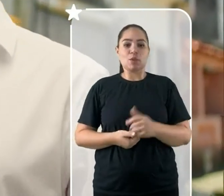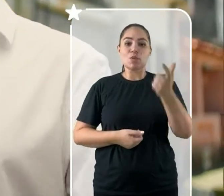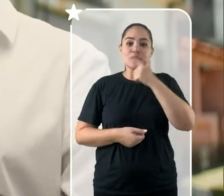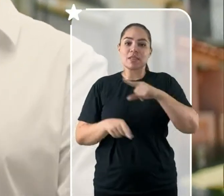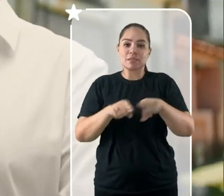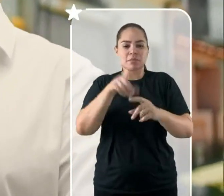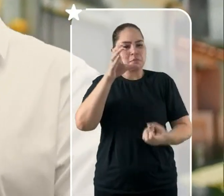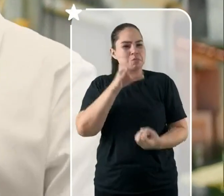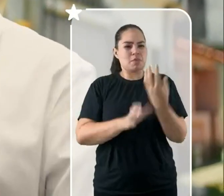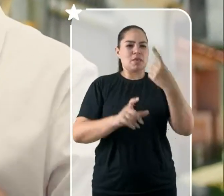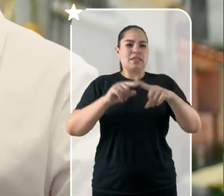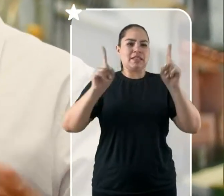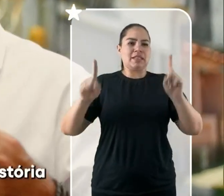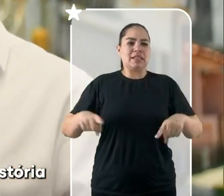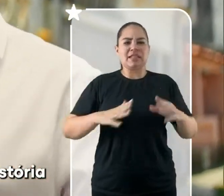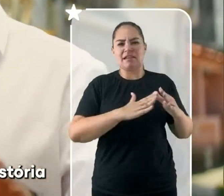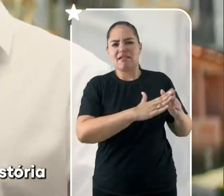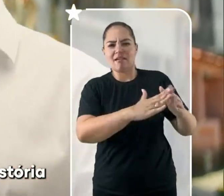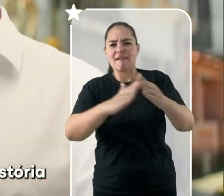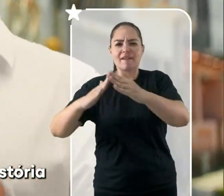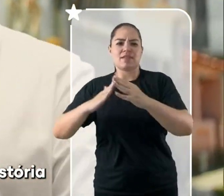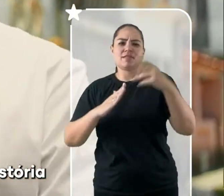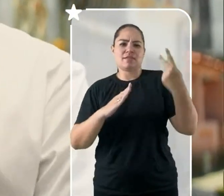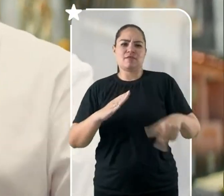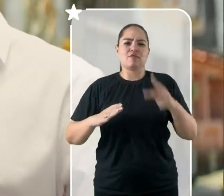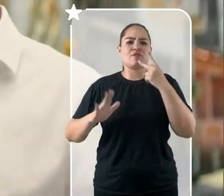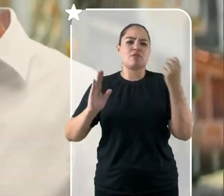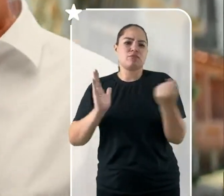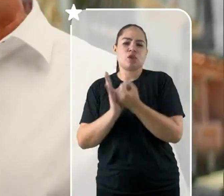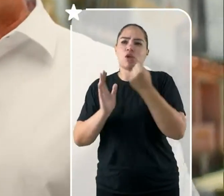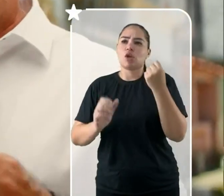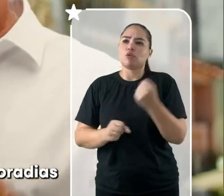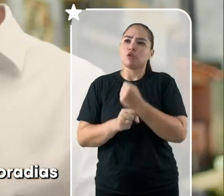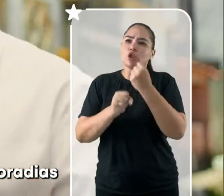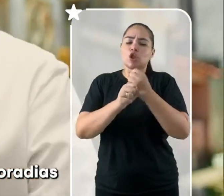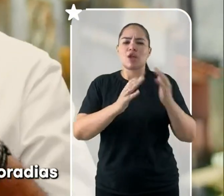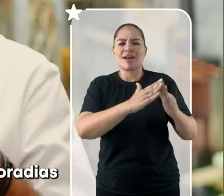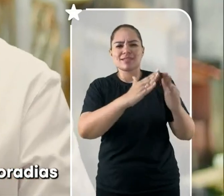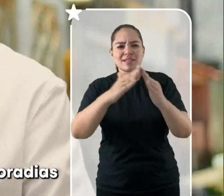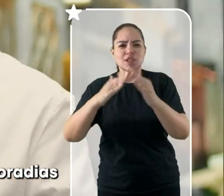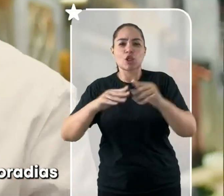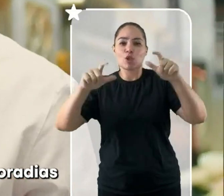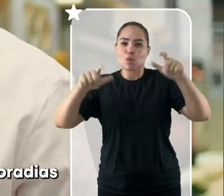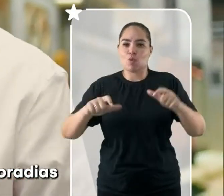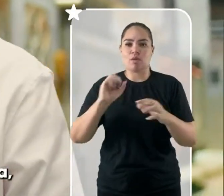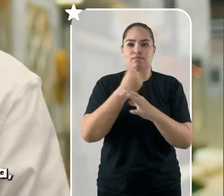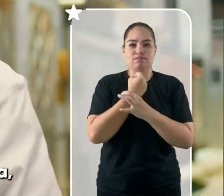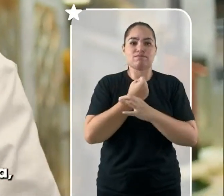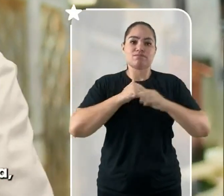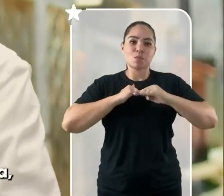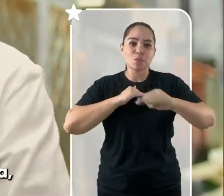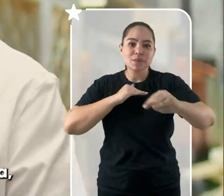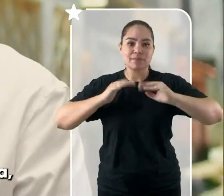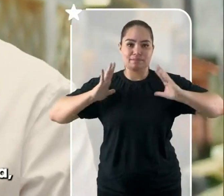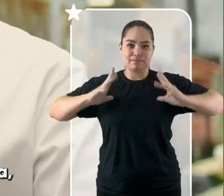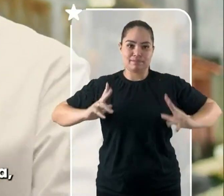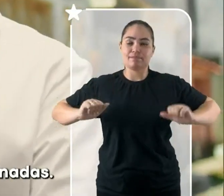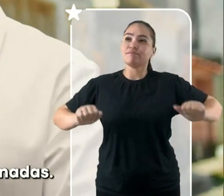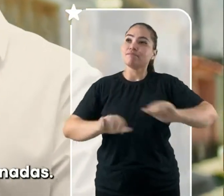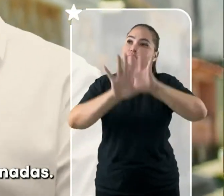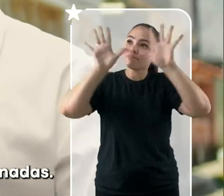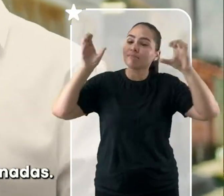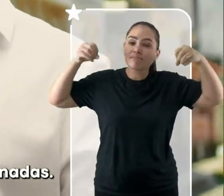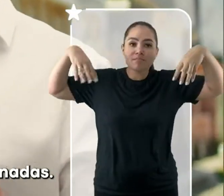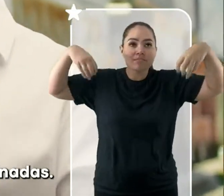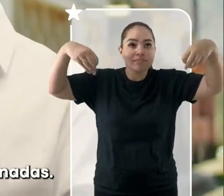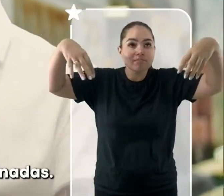areninhas. Vou realizar o maior programa habitacional da história de Fortaleza, com a construção de novas moradias em lugares com estrutura, ruas